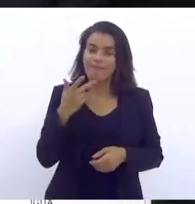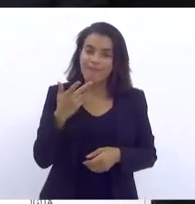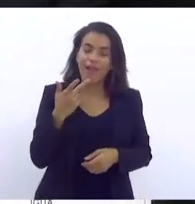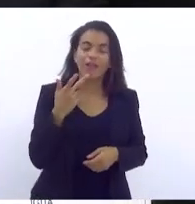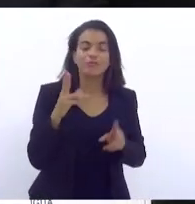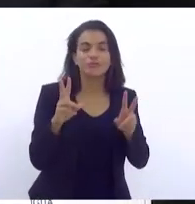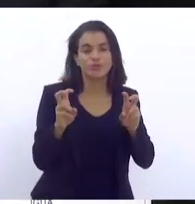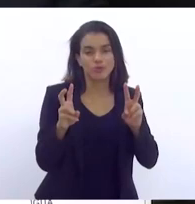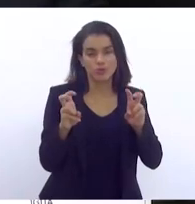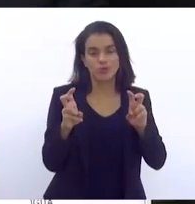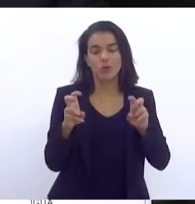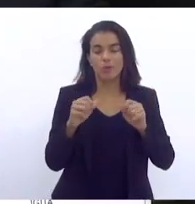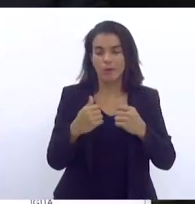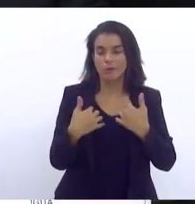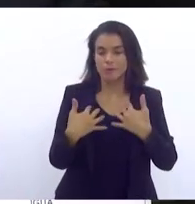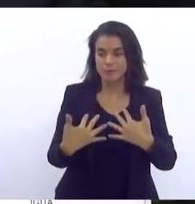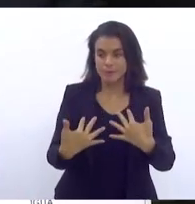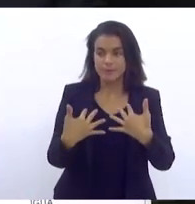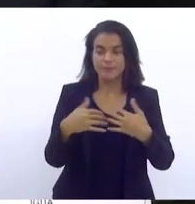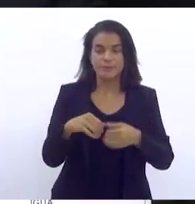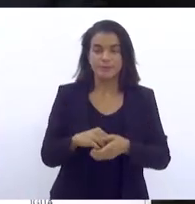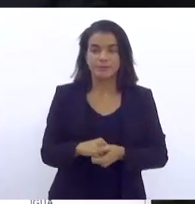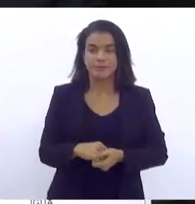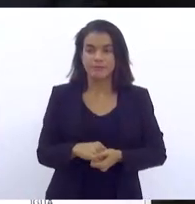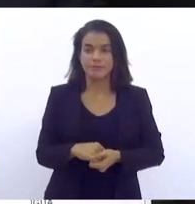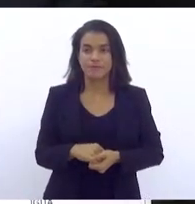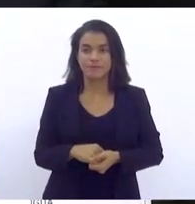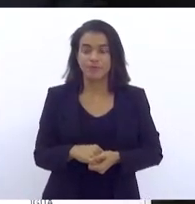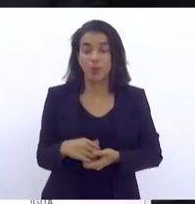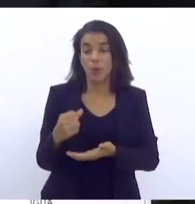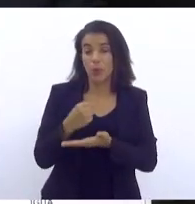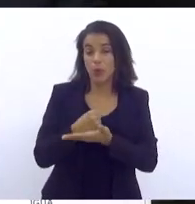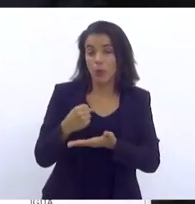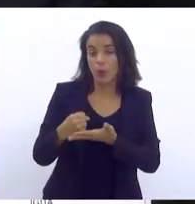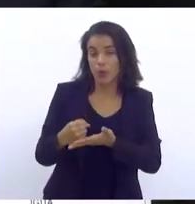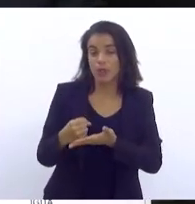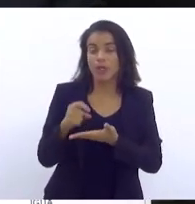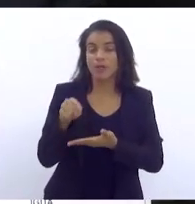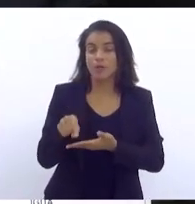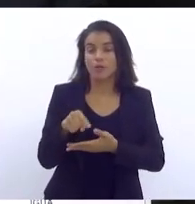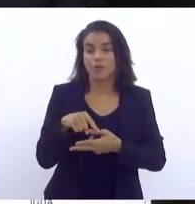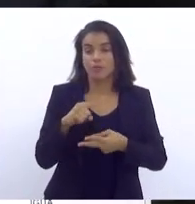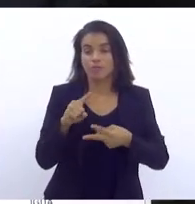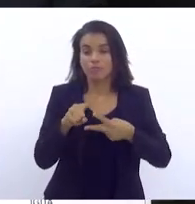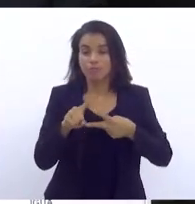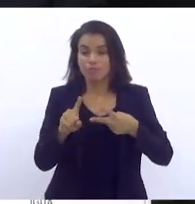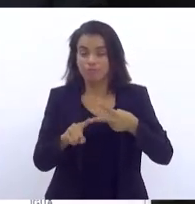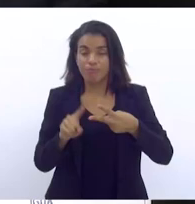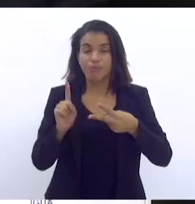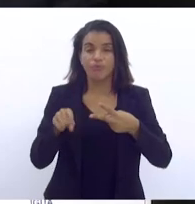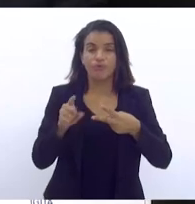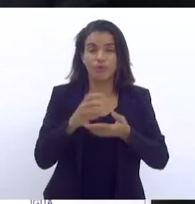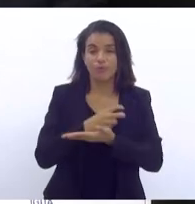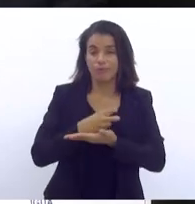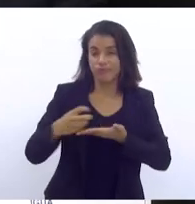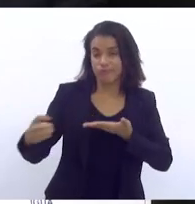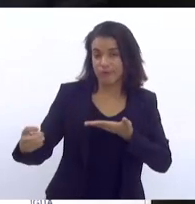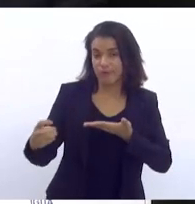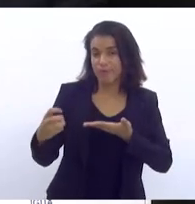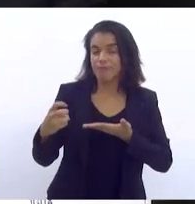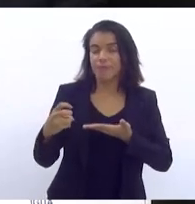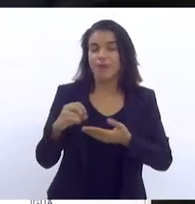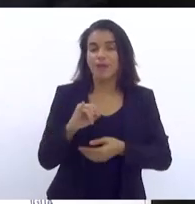da dessa audiência contrato de concessão bloco dois vencido eh pela